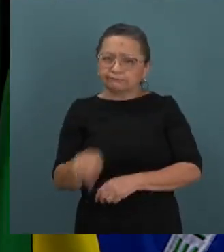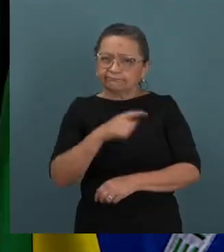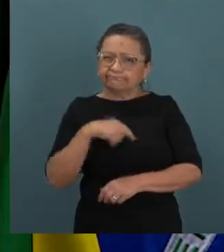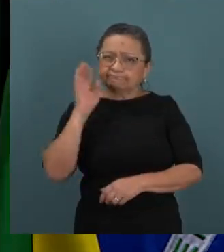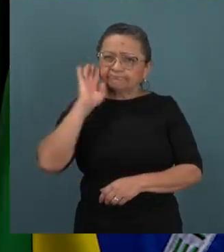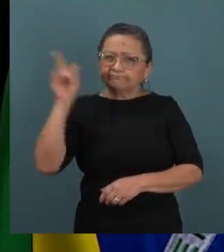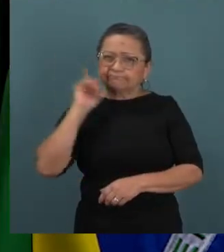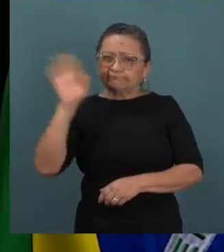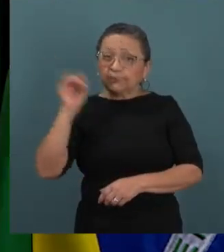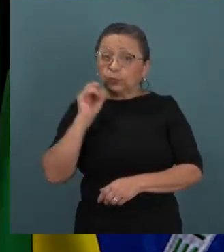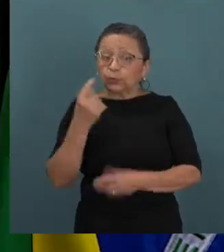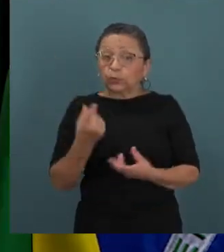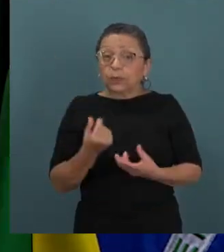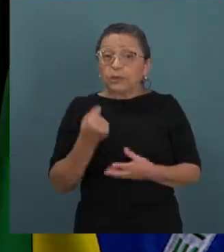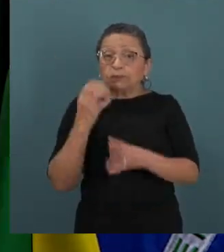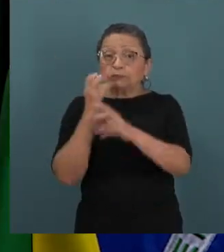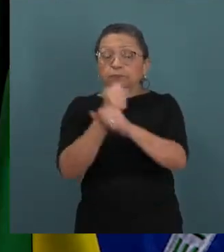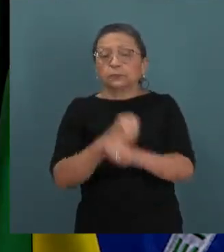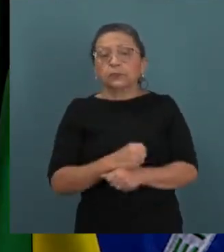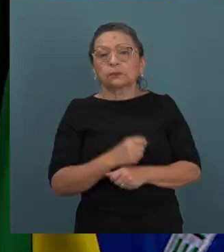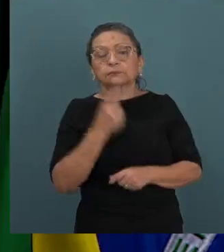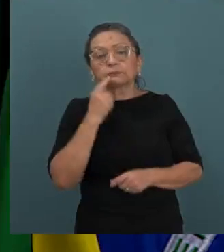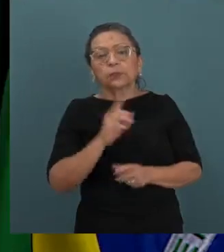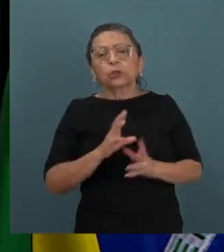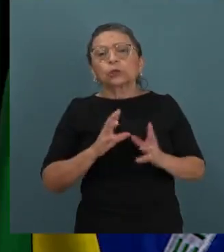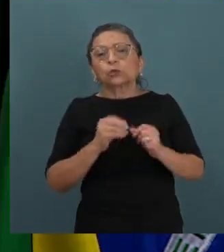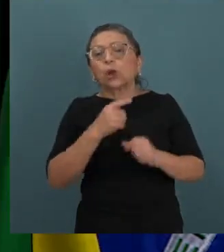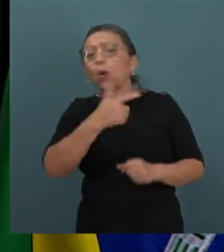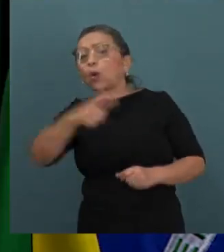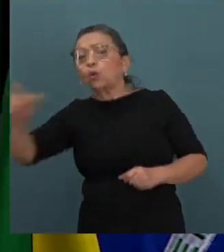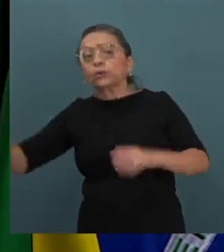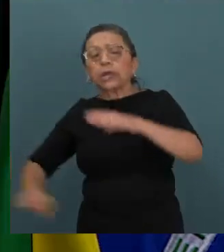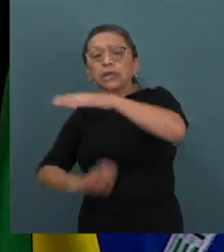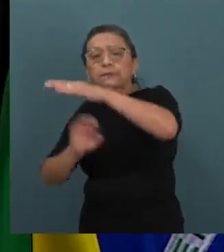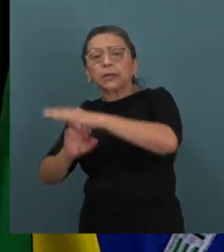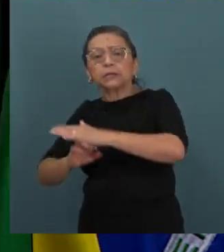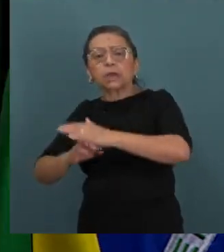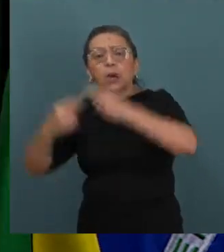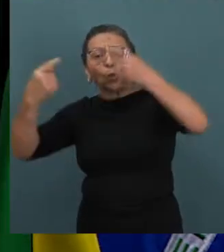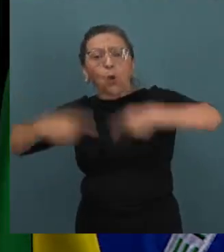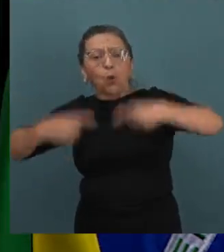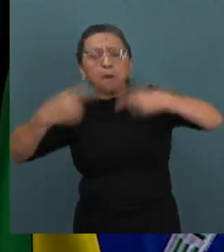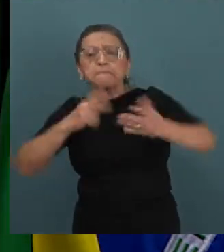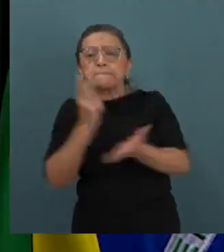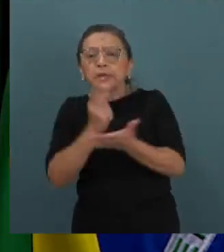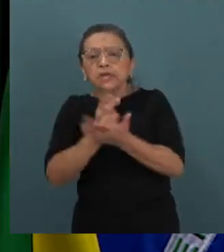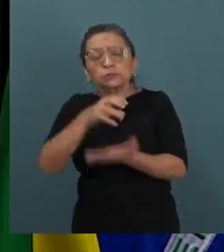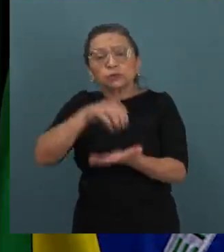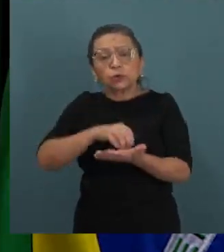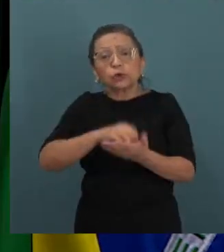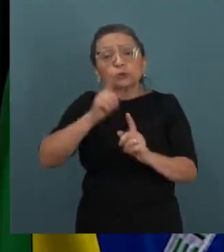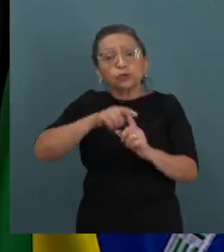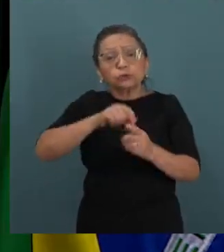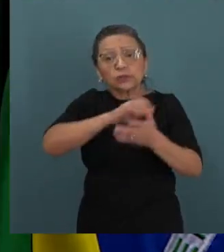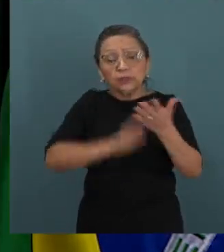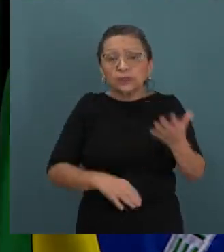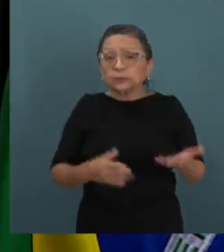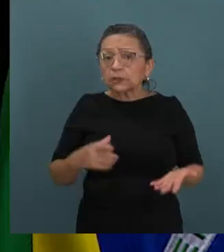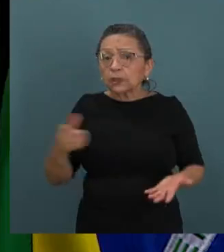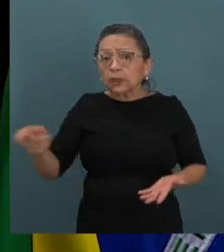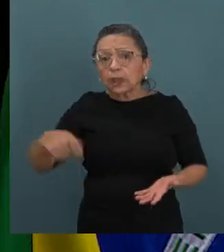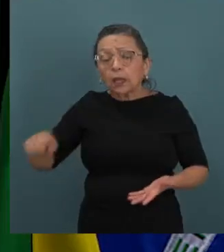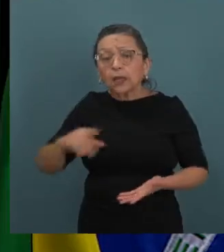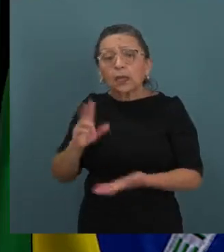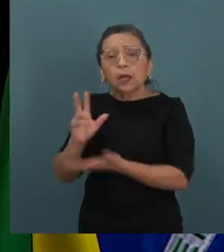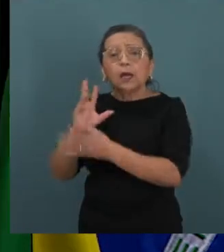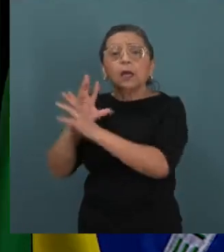tamanho desse fenômeno, as empresas concorrentes nesse mesmo setor de atividade tiveram o seguinte resultado nesse